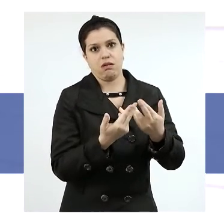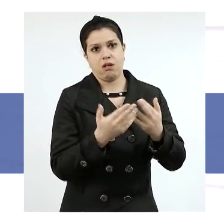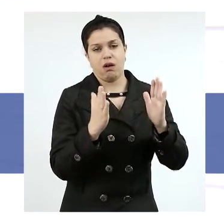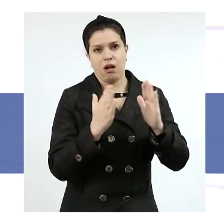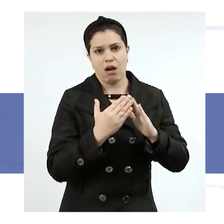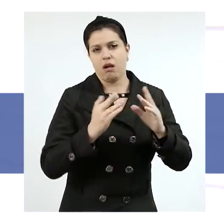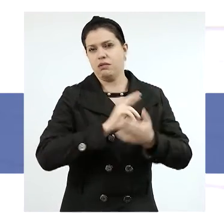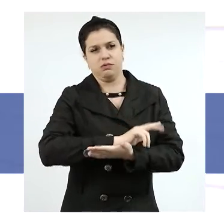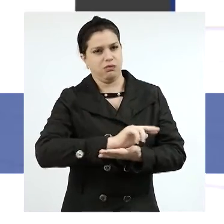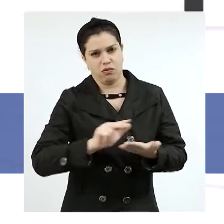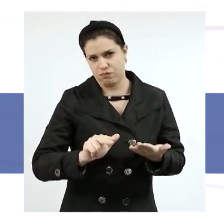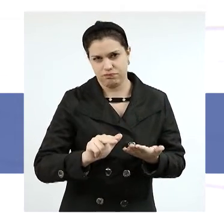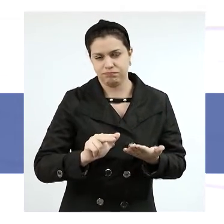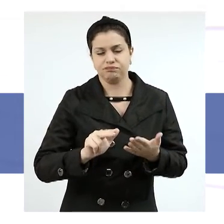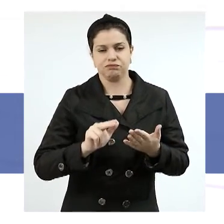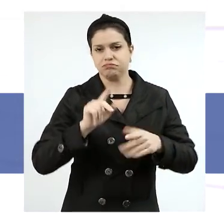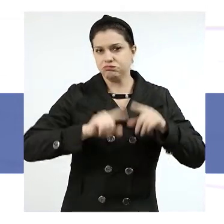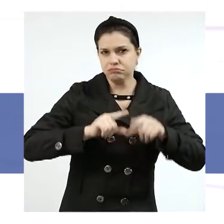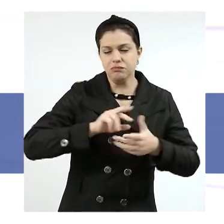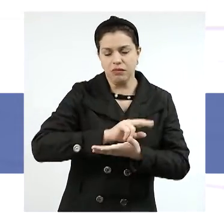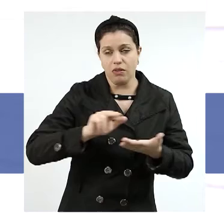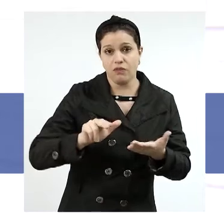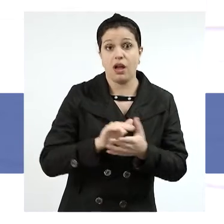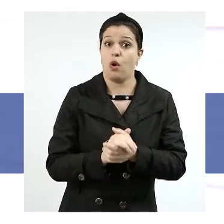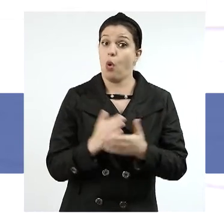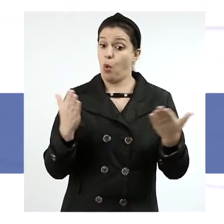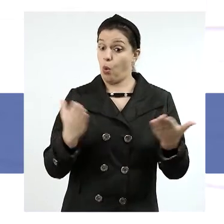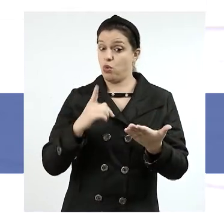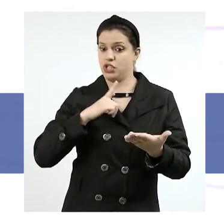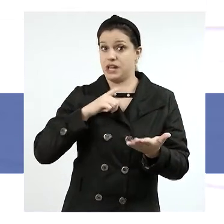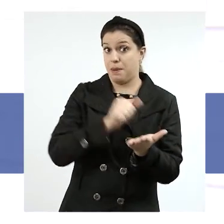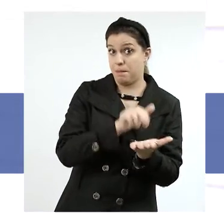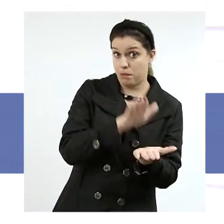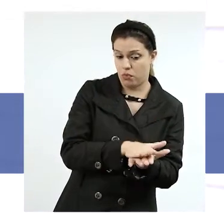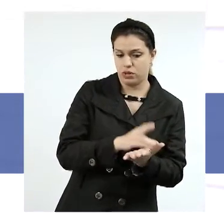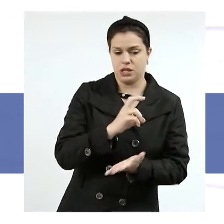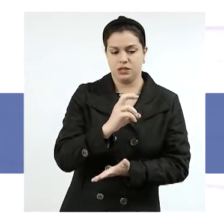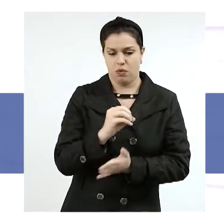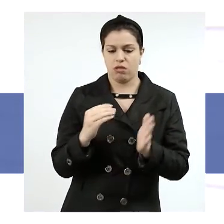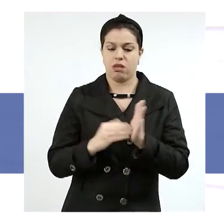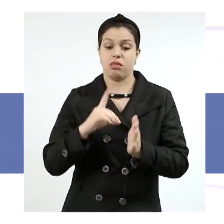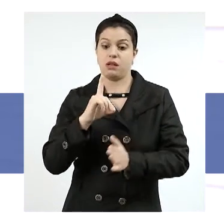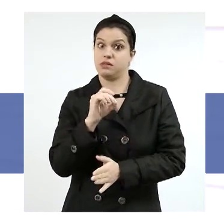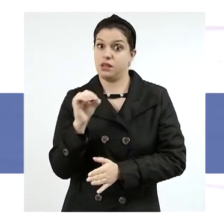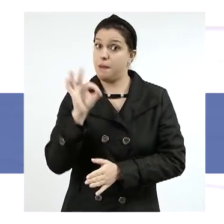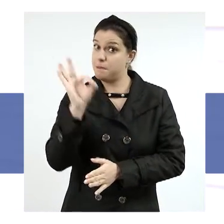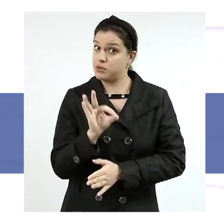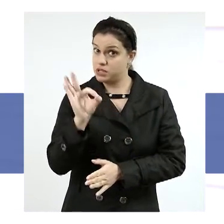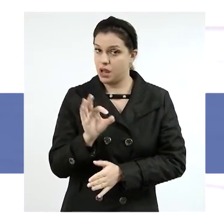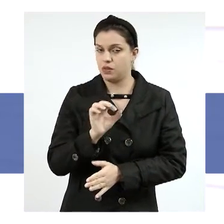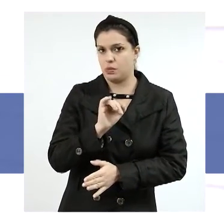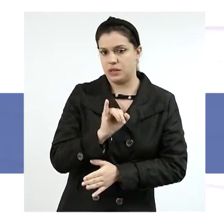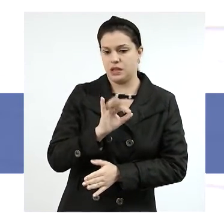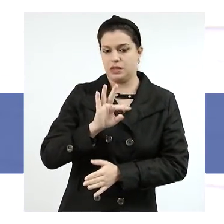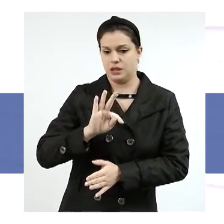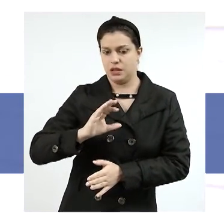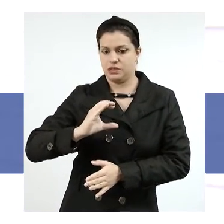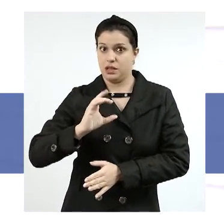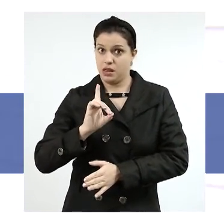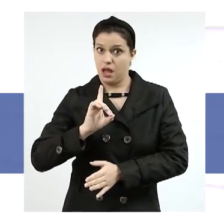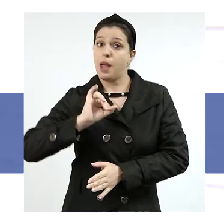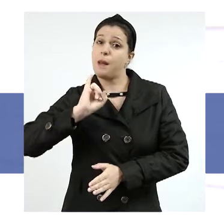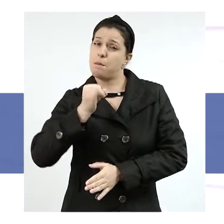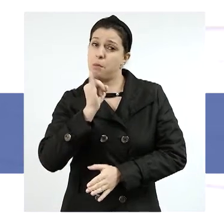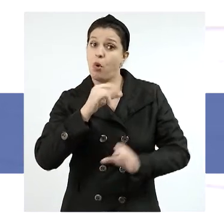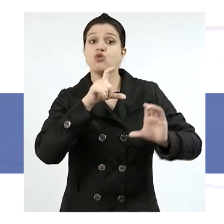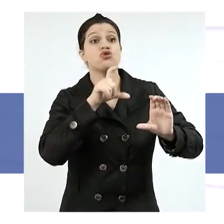de morte. Hoje, as multas variam de 50% a 100% do ITCD devido e, por esse motivo,